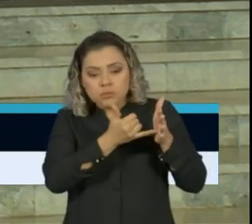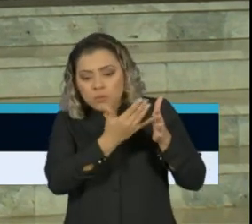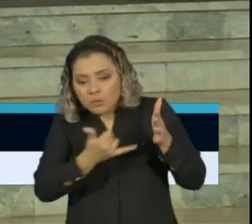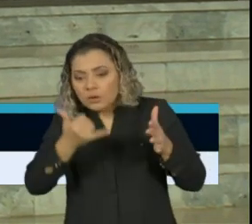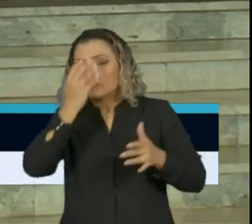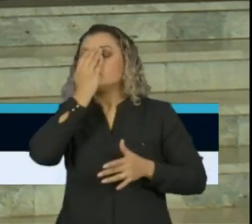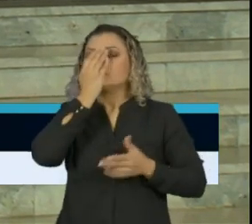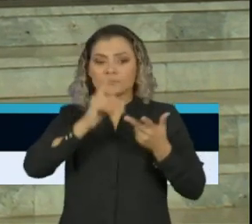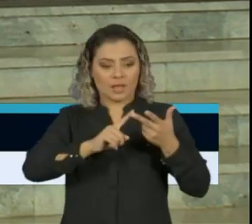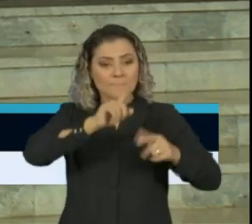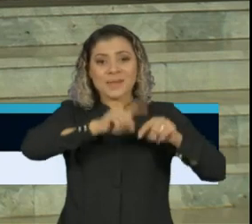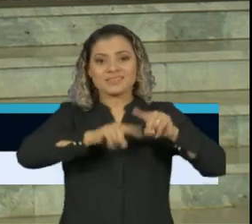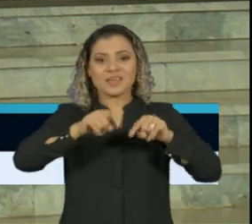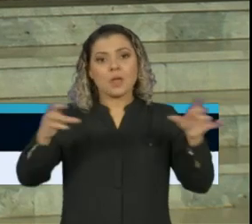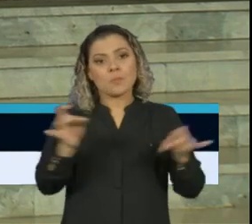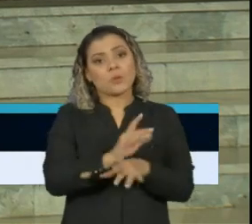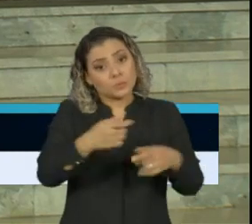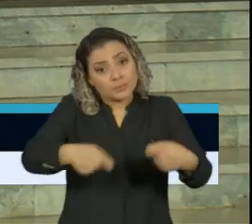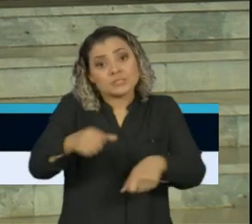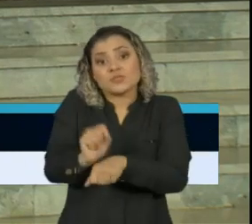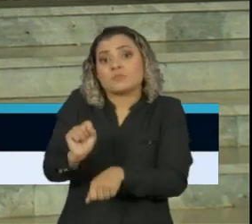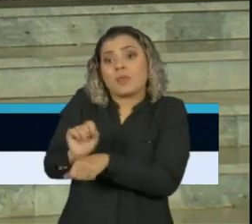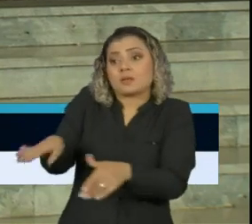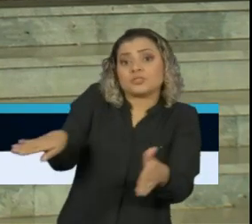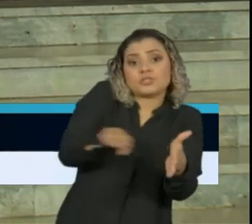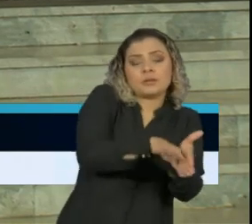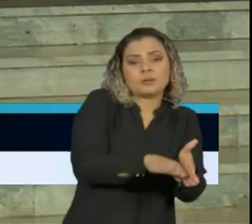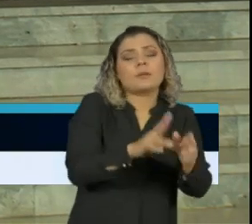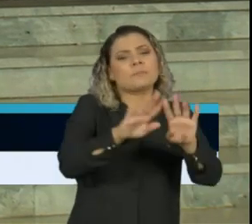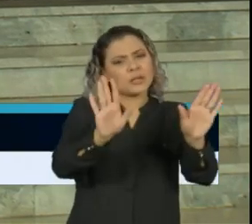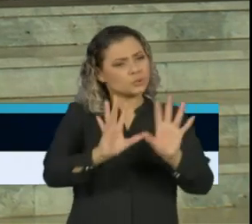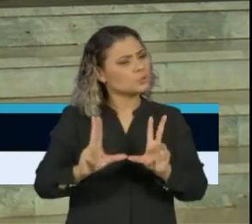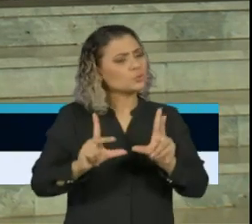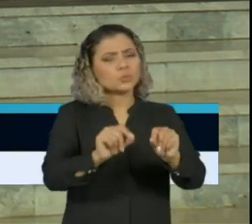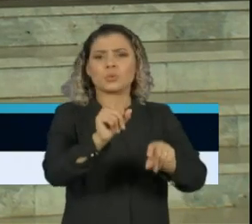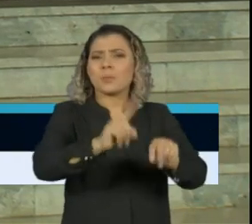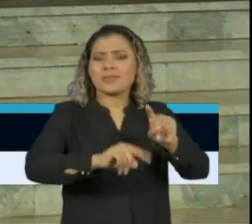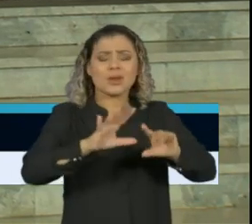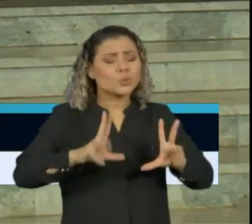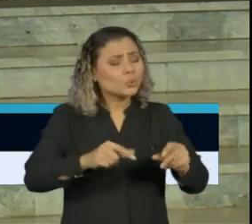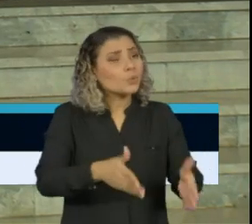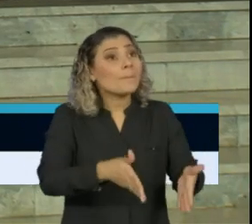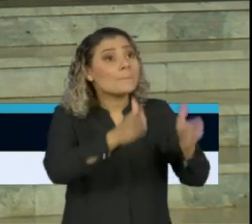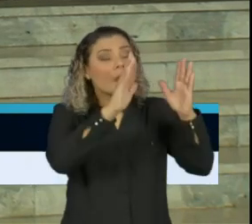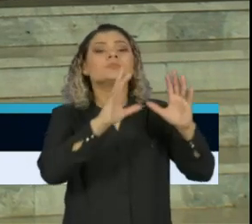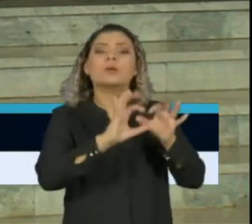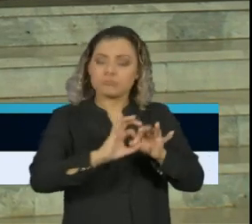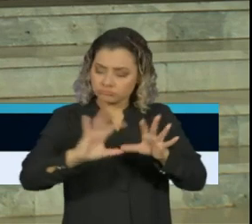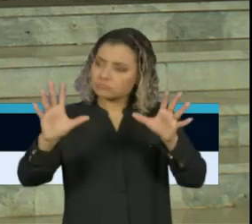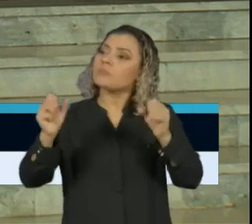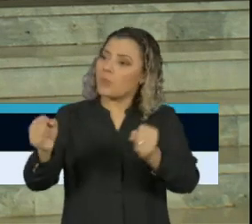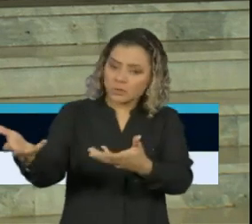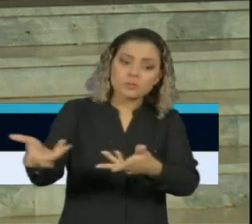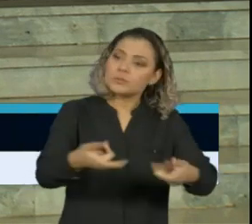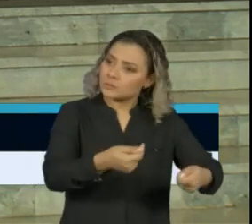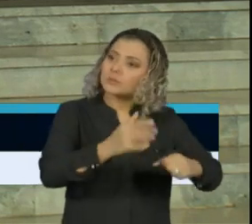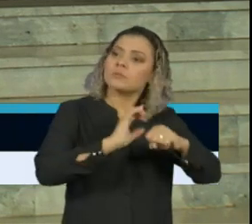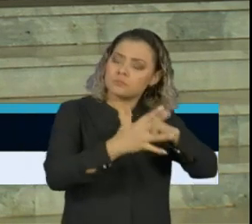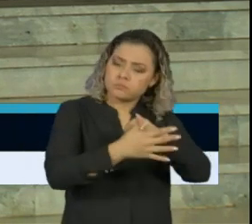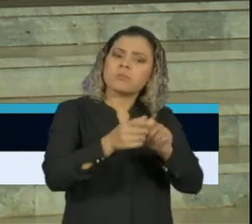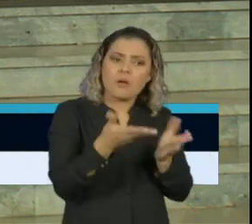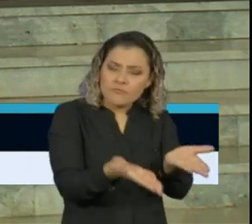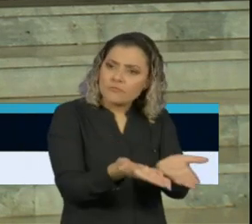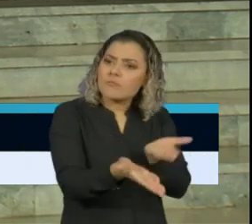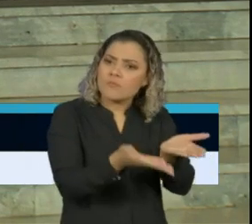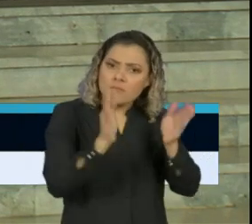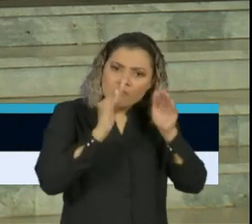Hospital das Clínicas tem 900 leitos, disponibilizou todo o seu Instituto Central para isso. E da mesma forma, outros